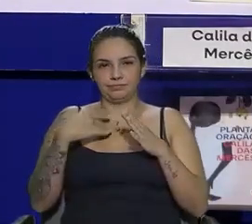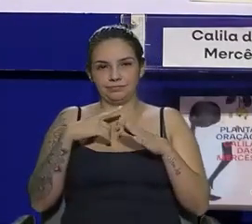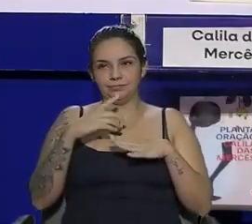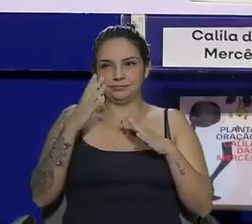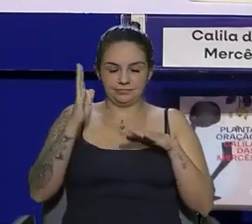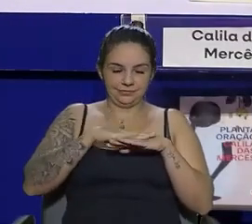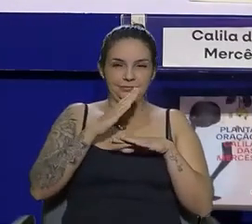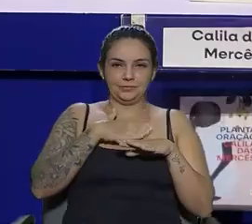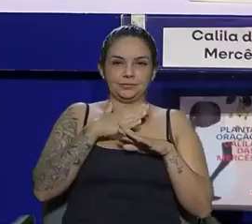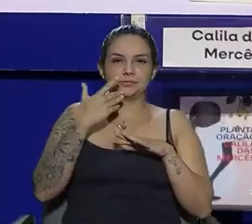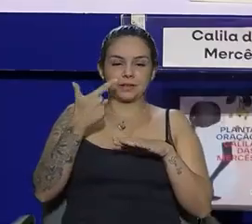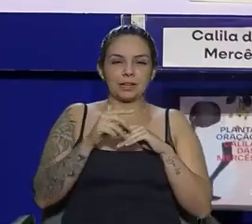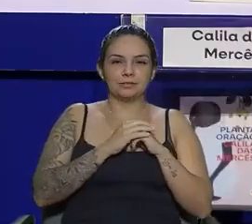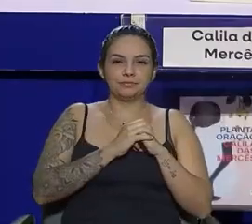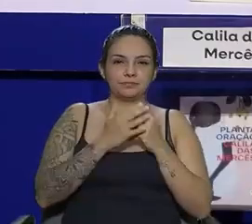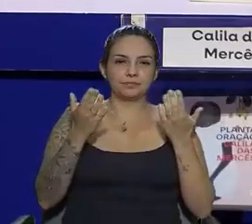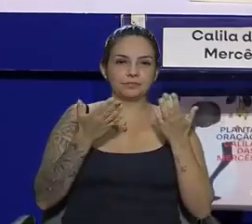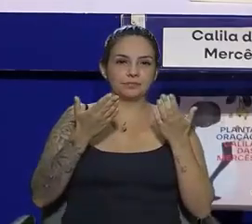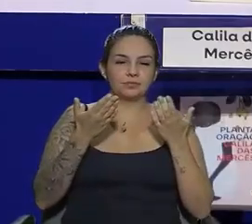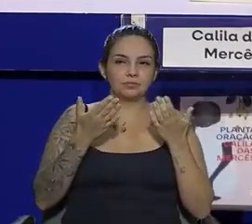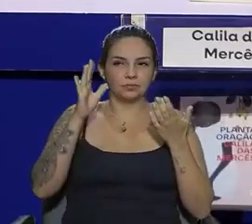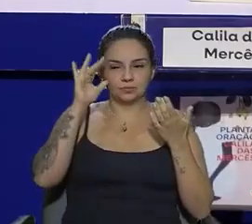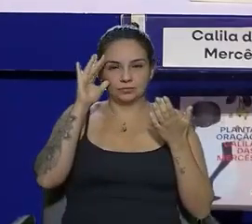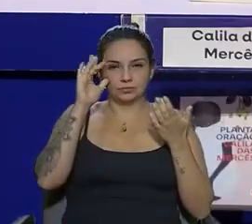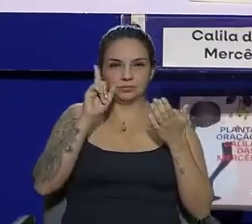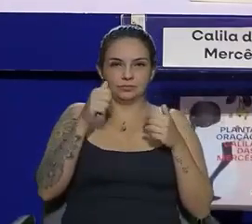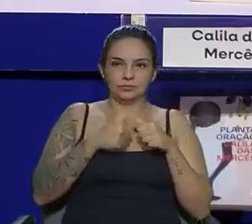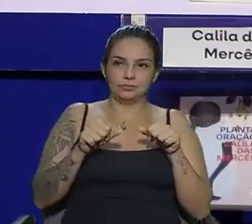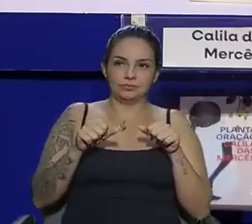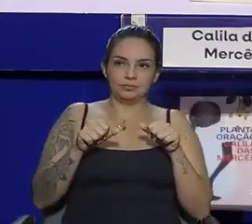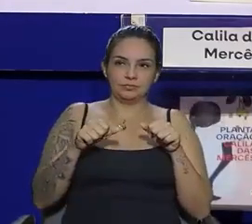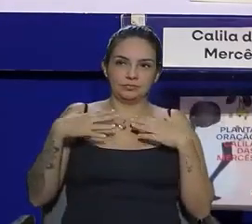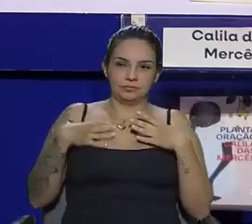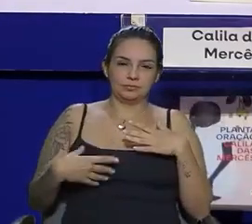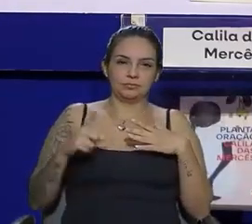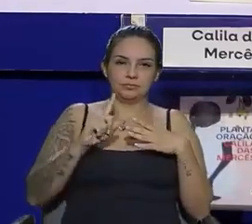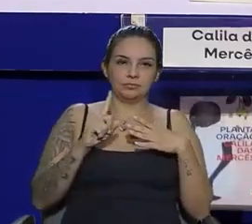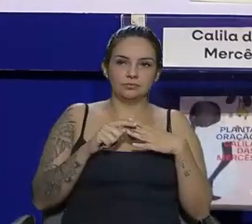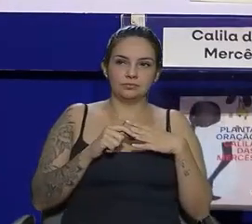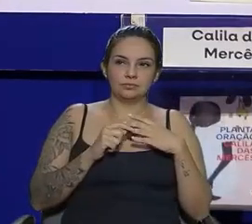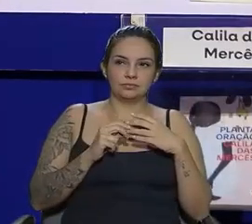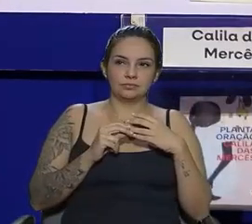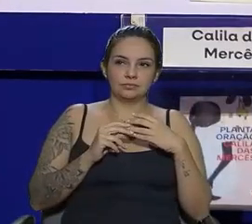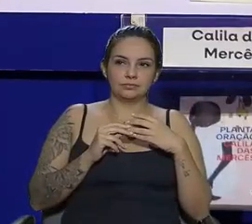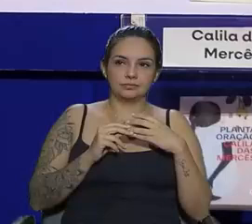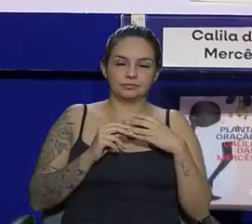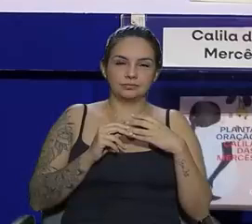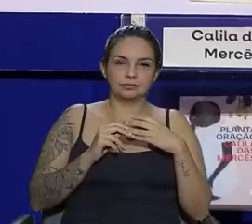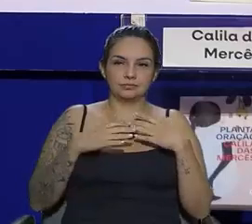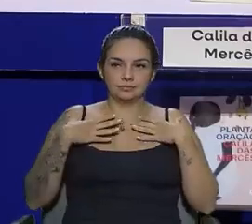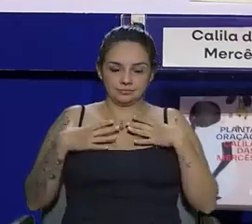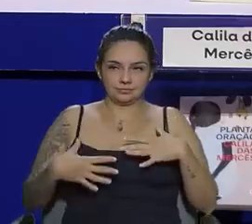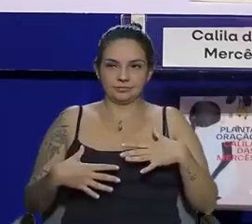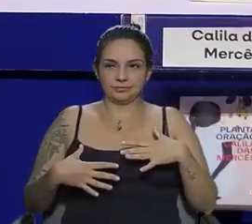se acentuado. E hoje, curiosamente, eu não viria com essa camisa que eu estou aqui. Quando eu